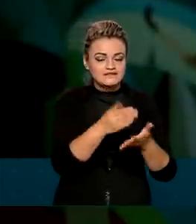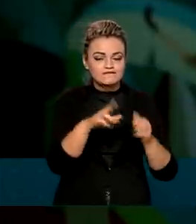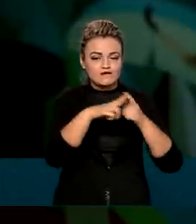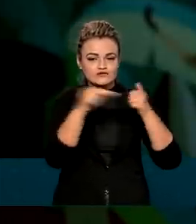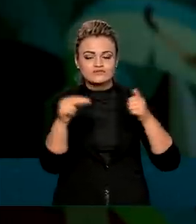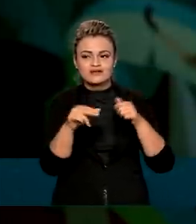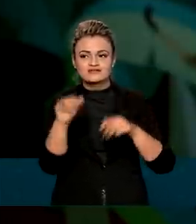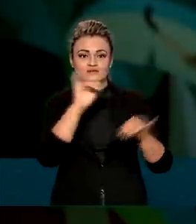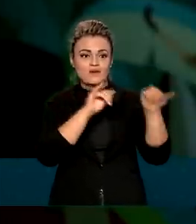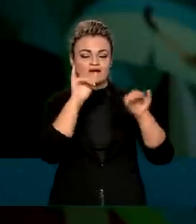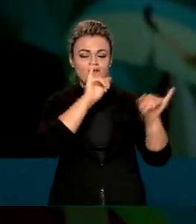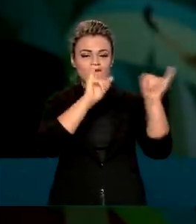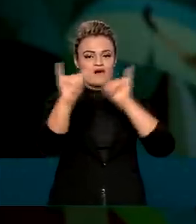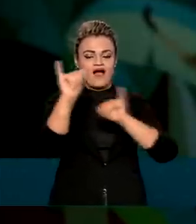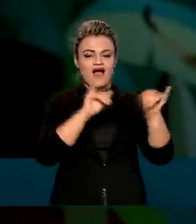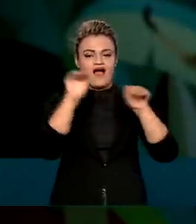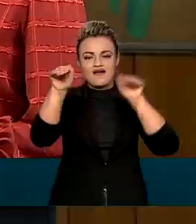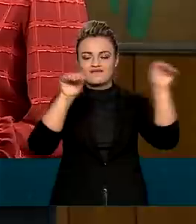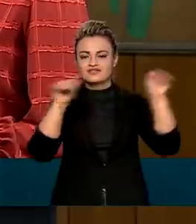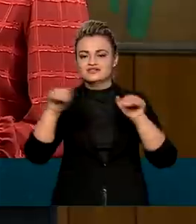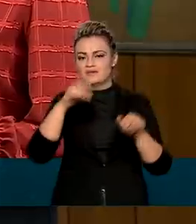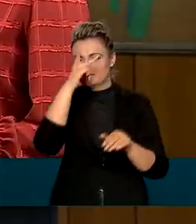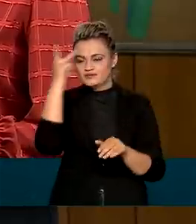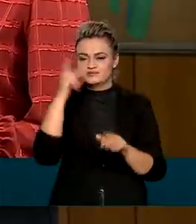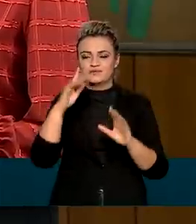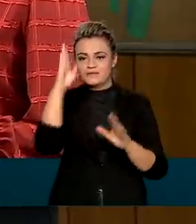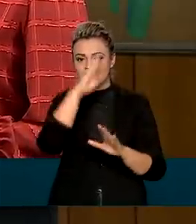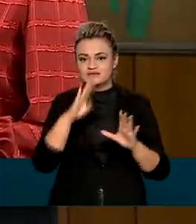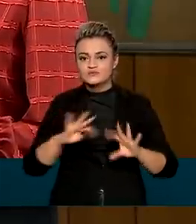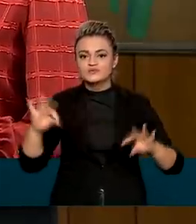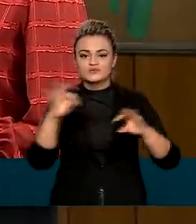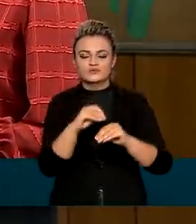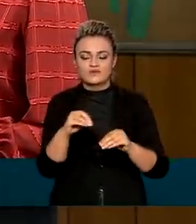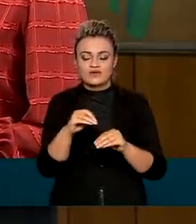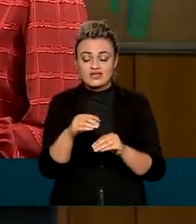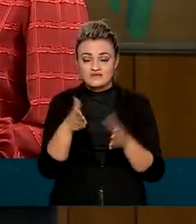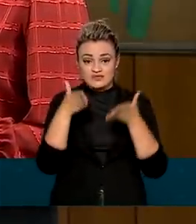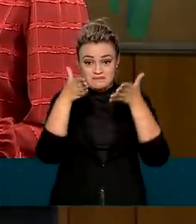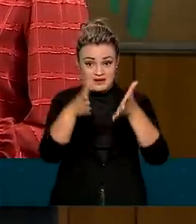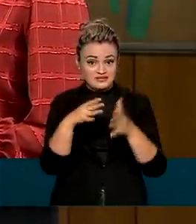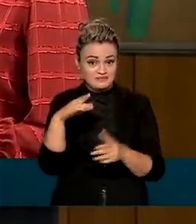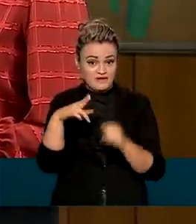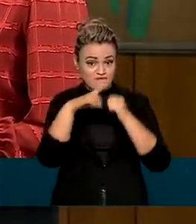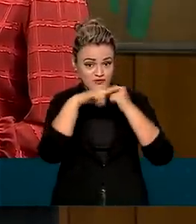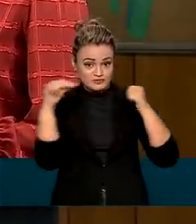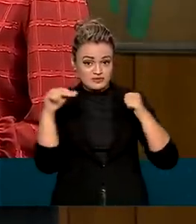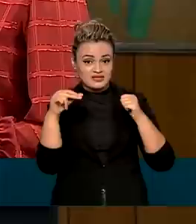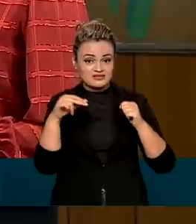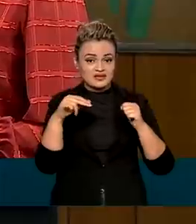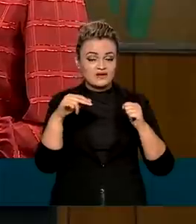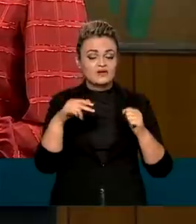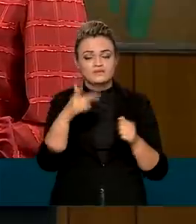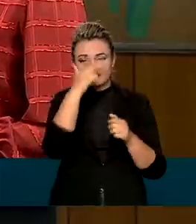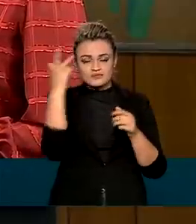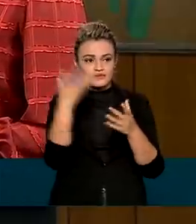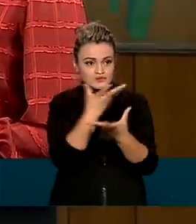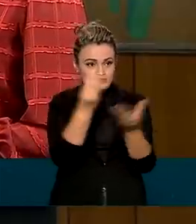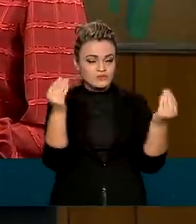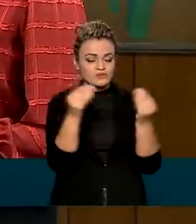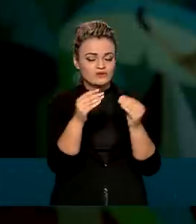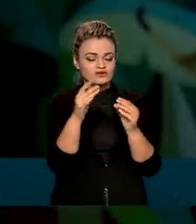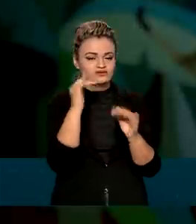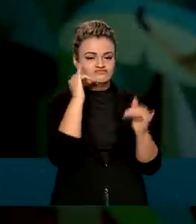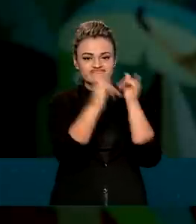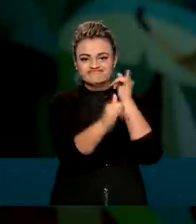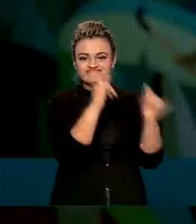dezenas de milhões de habitantes do Brasil e ocupava o Brasil você dava o seu recado para esse montante de